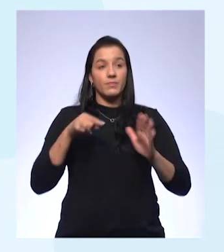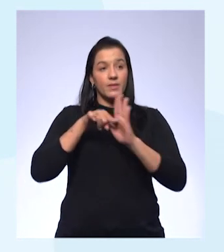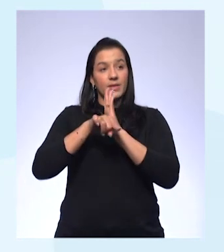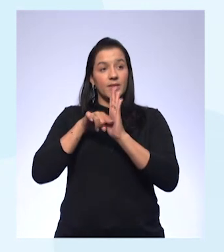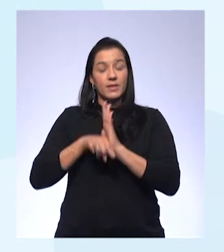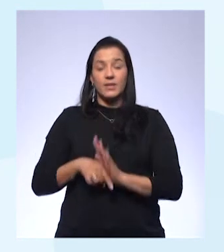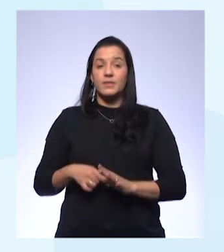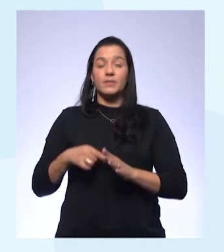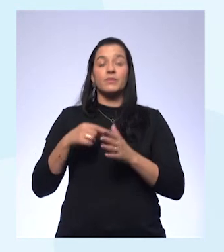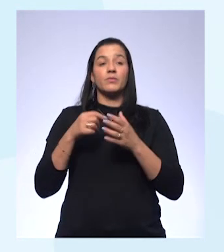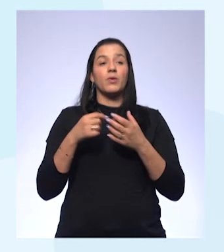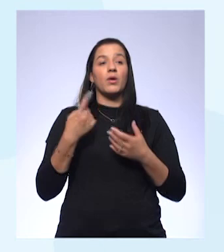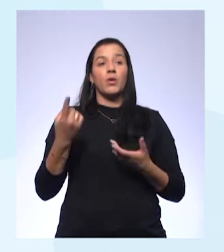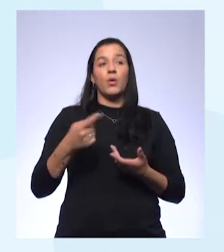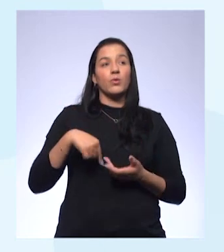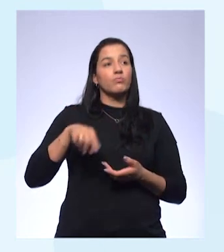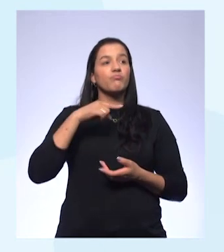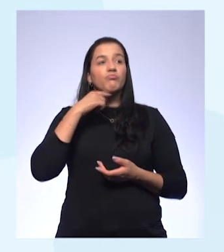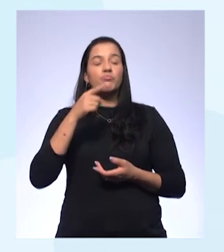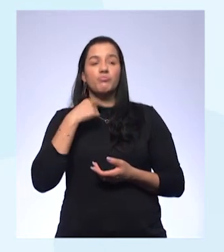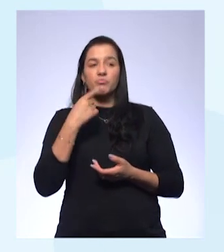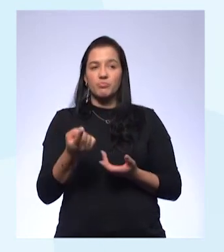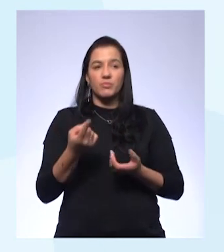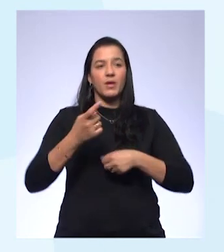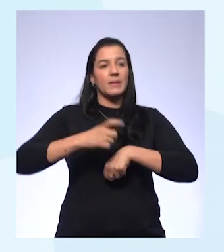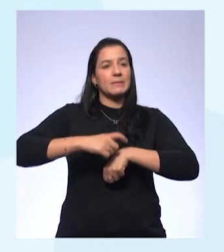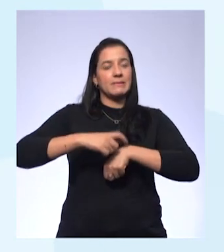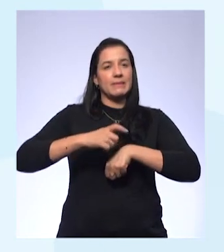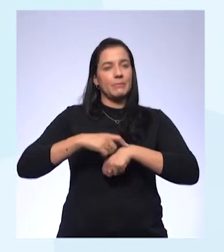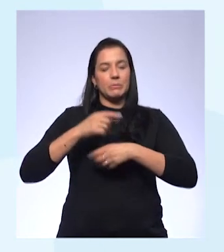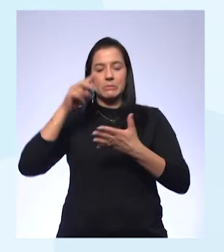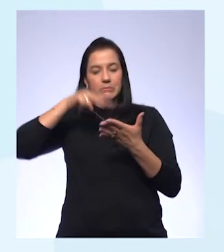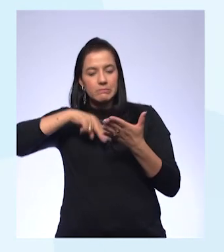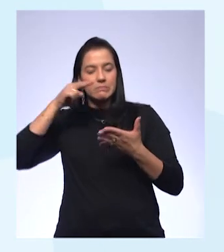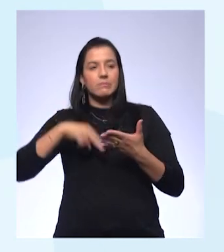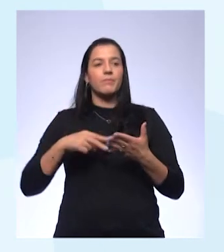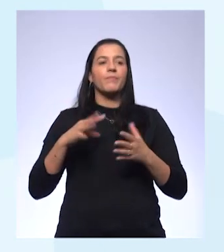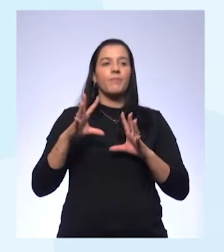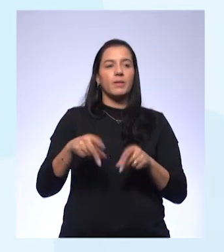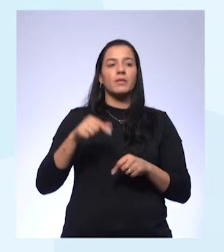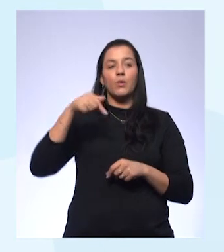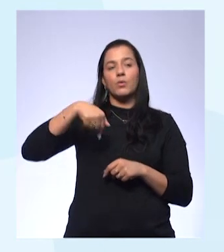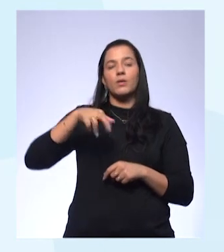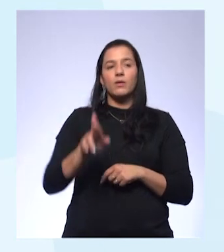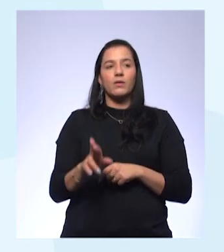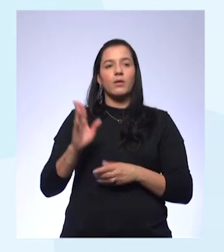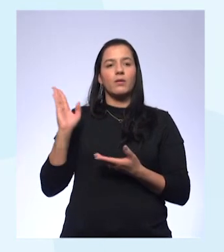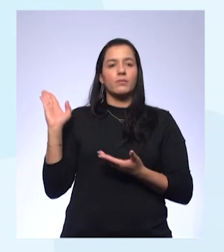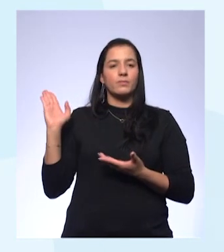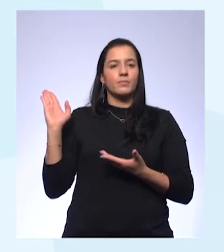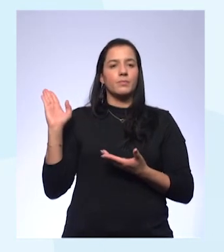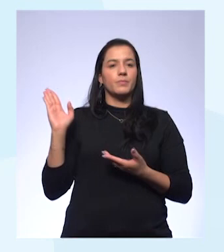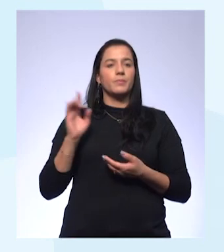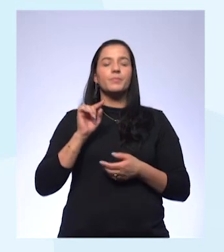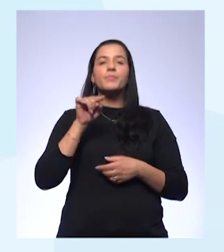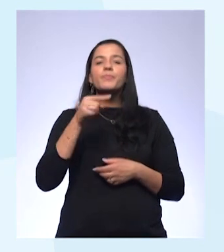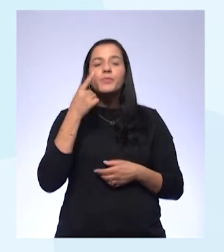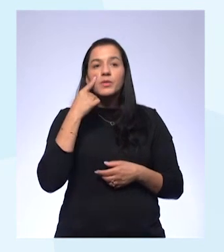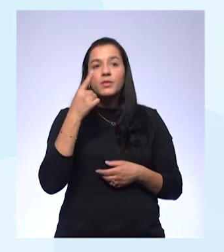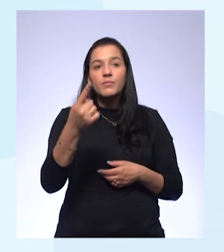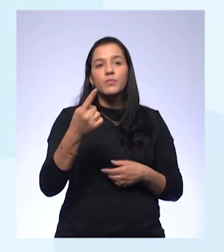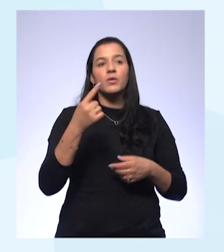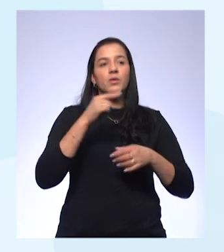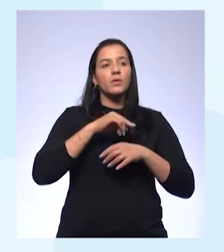documento histórico, nós não vamos fazer aqui, claro, por uma questão de tempo, mas está aí o QR Code para vocês acessarem o